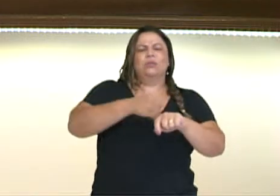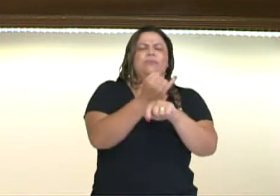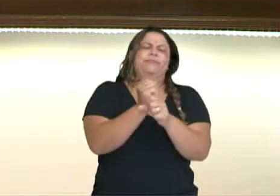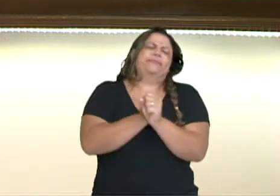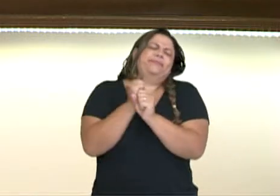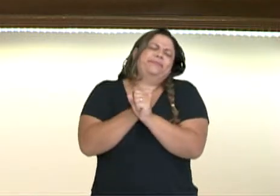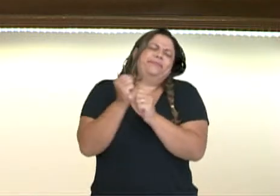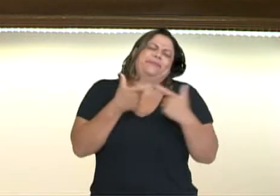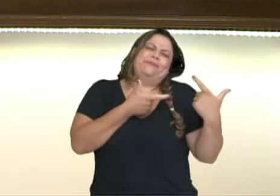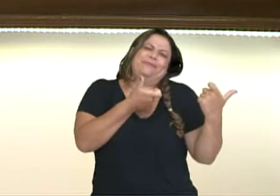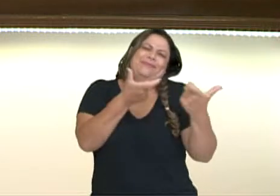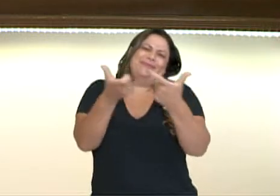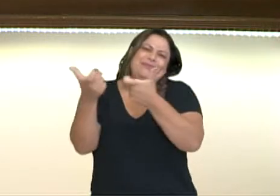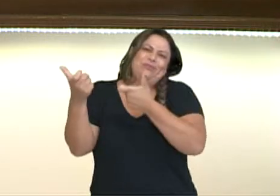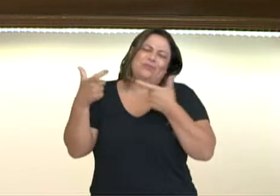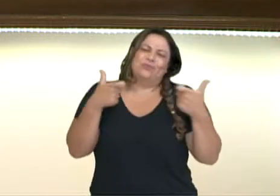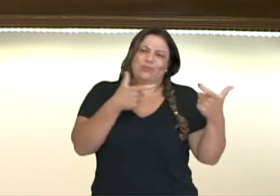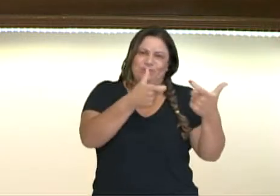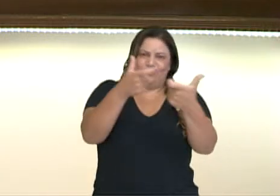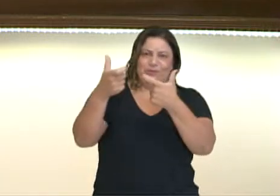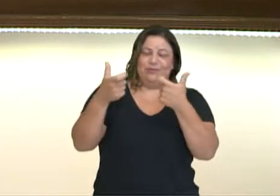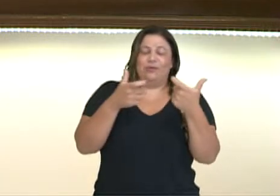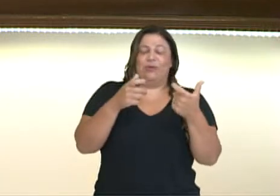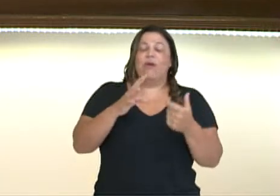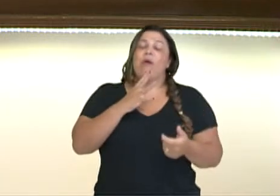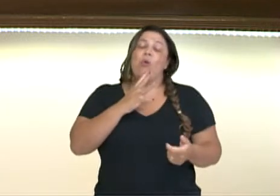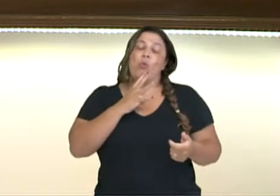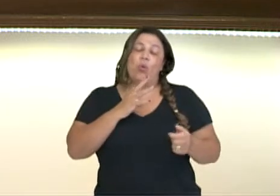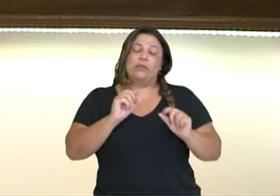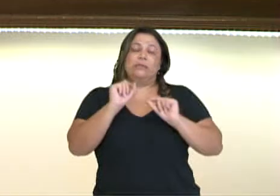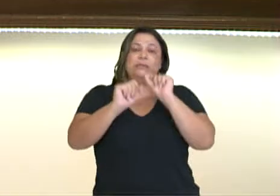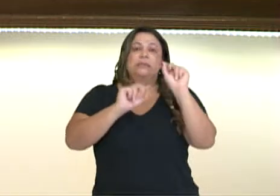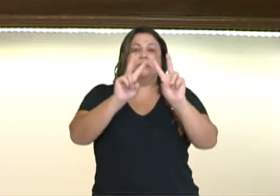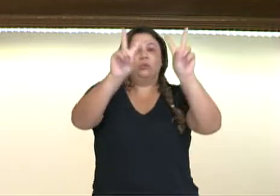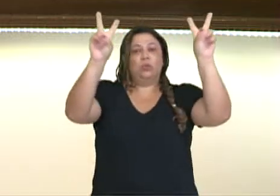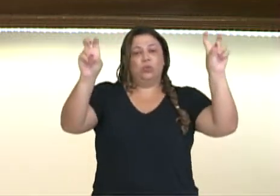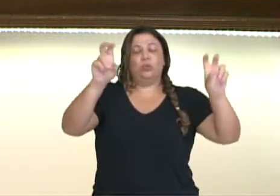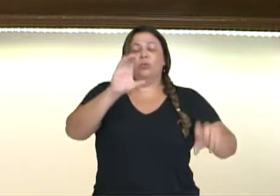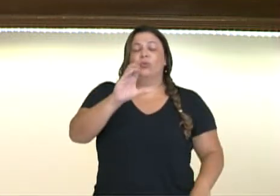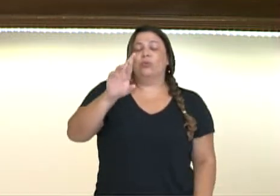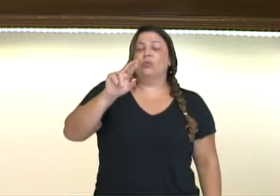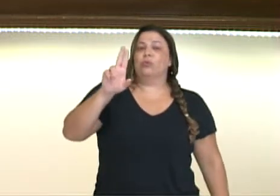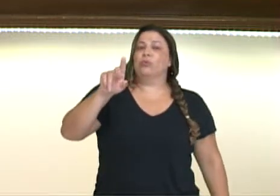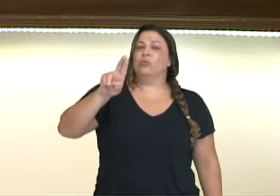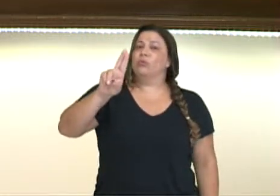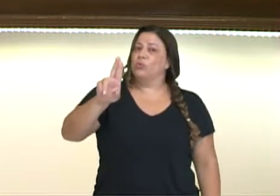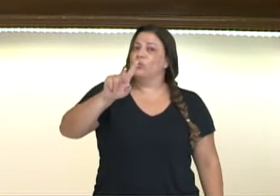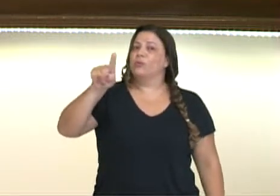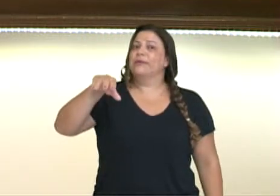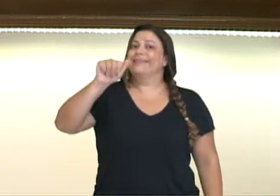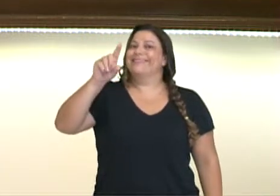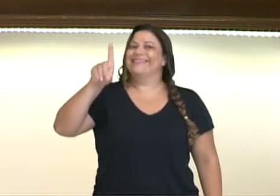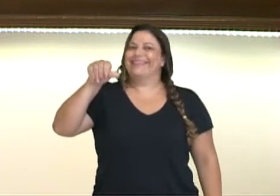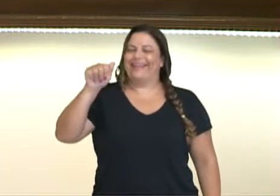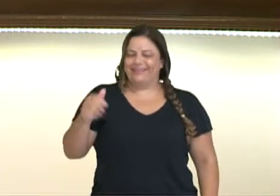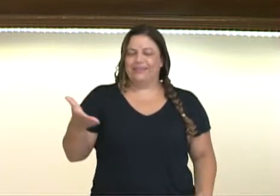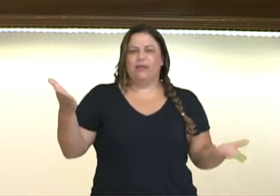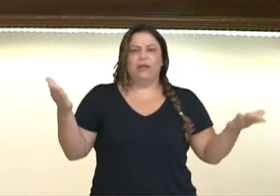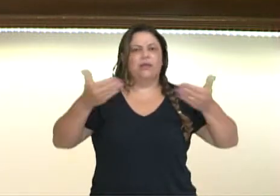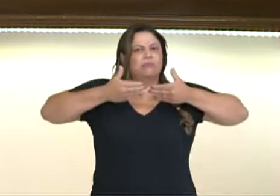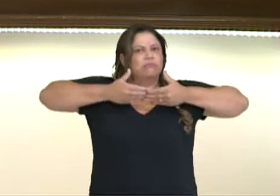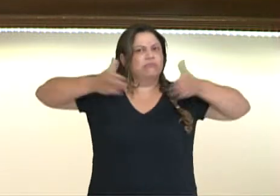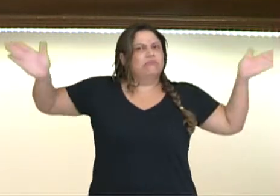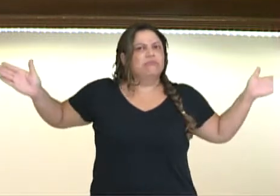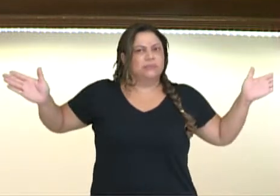violento, é um período conhecido como as Cruzadas. O fato é que esse acontecimento histórico abriu portas para